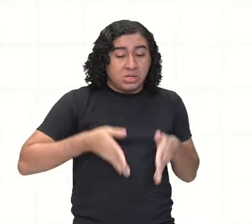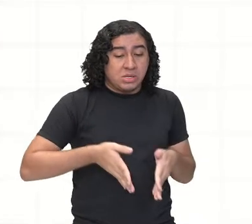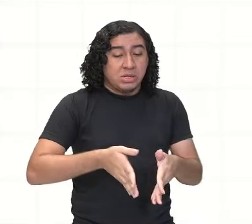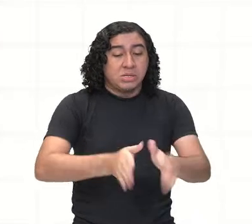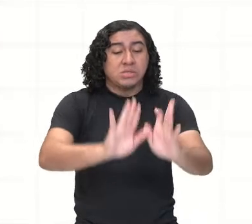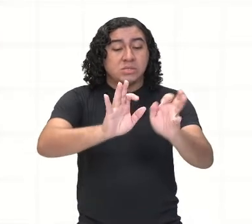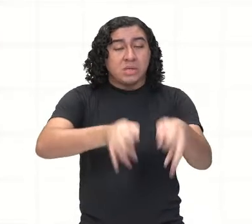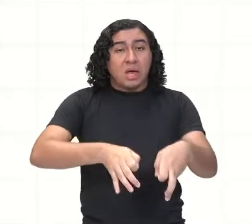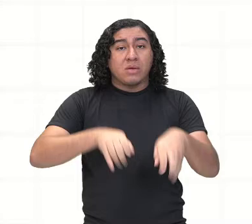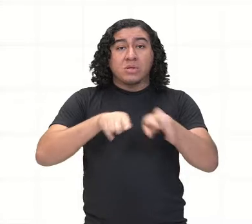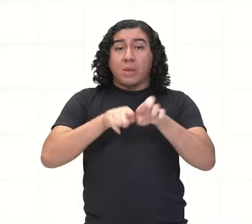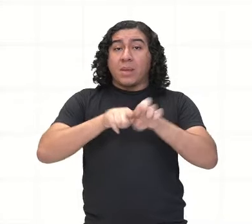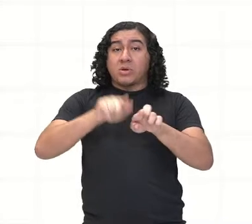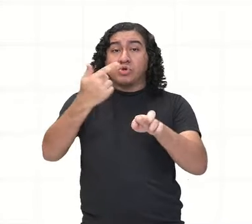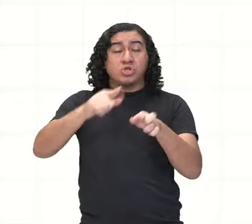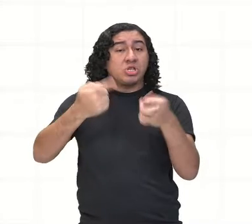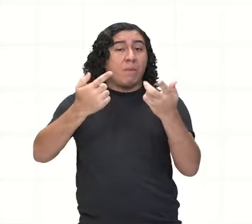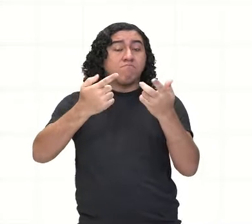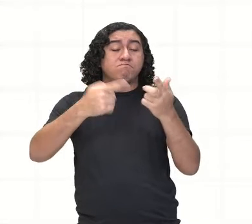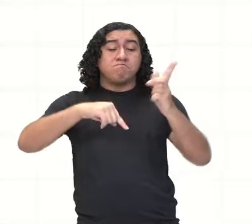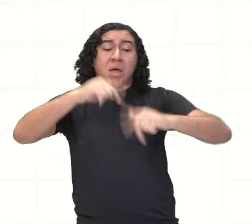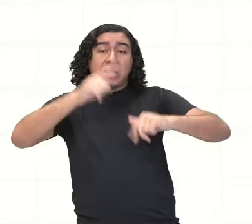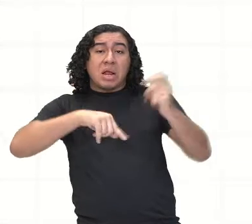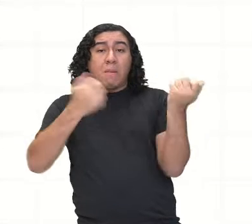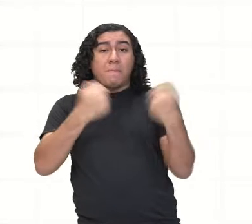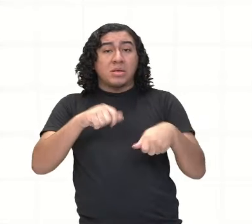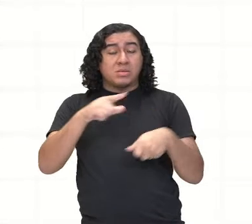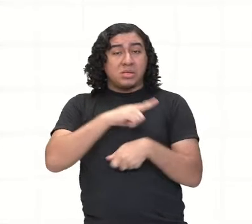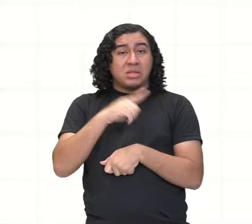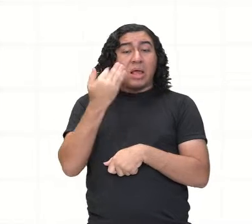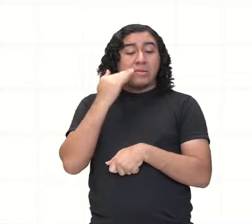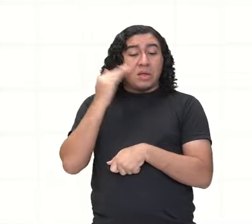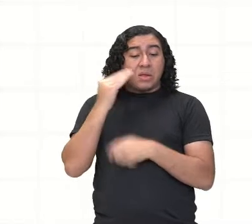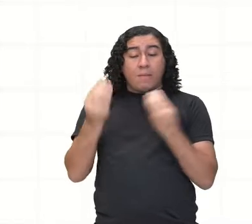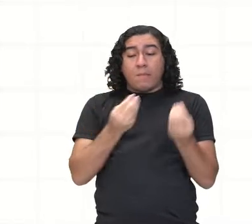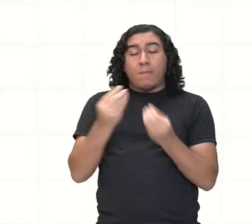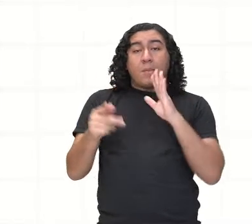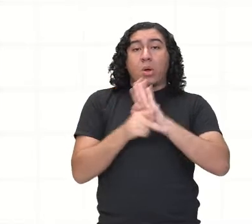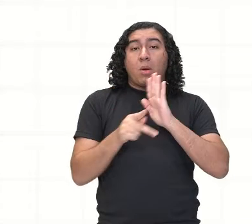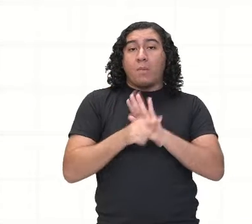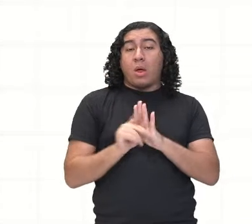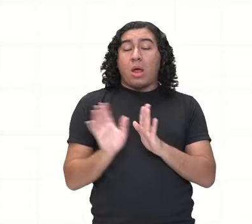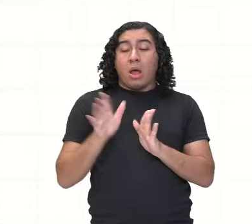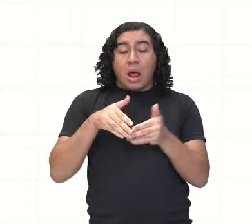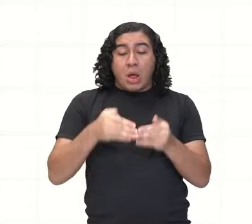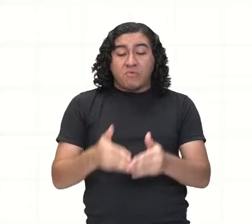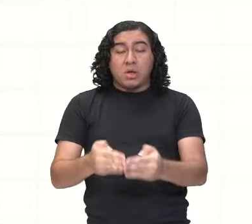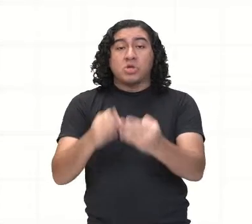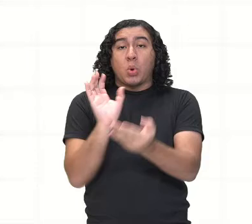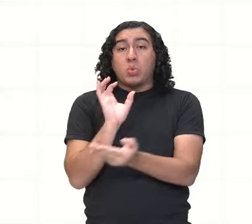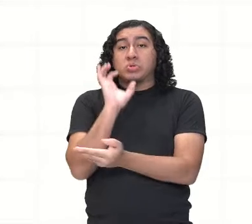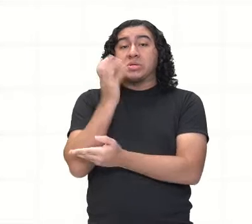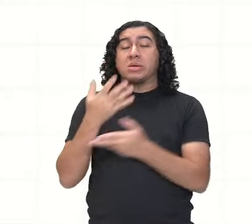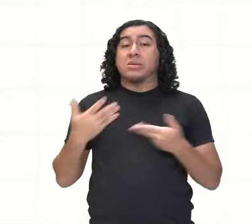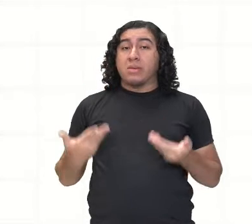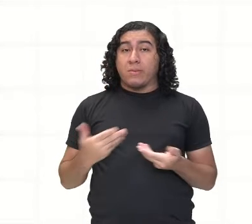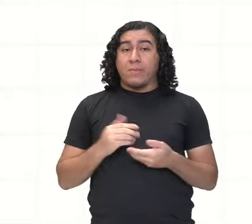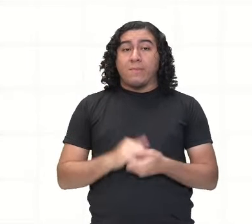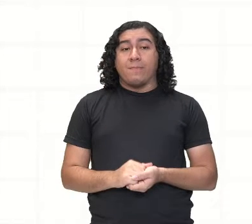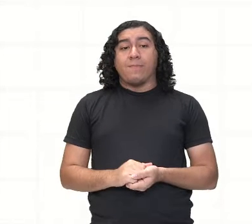equipamento náutico necessário para o empreendimento dessas viagens. Então, por conta dessas